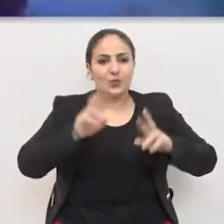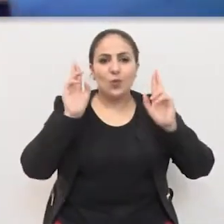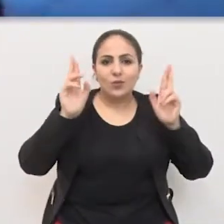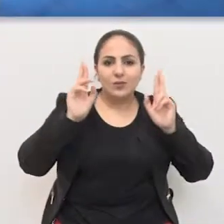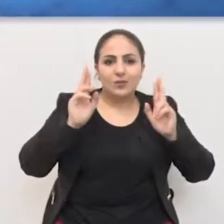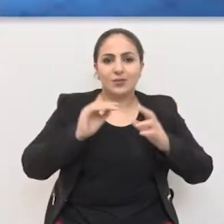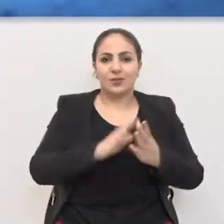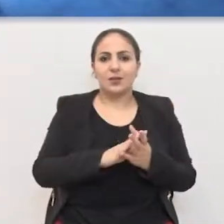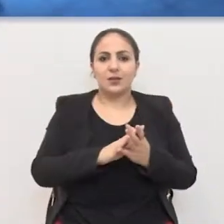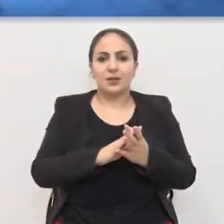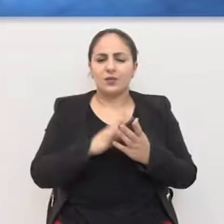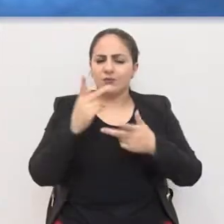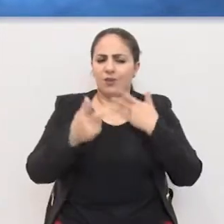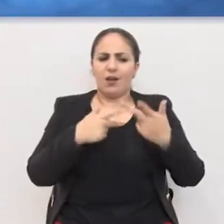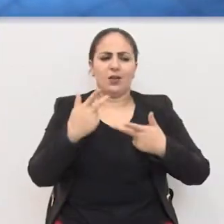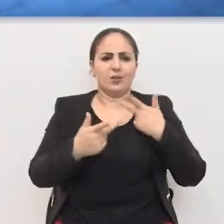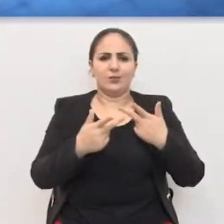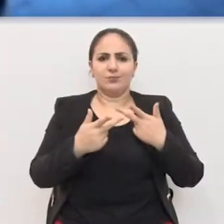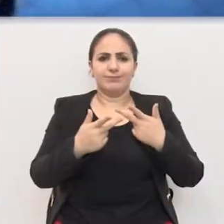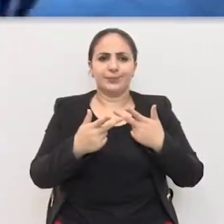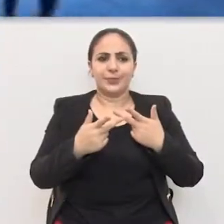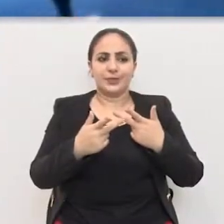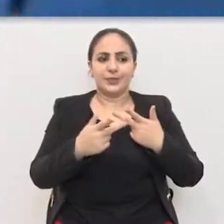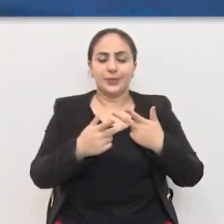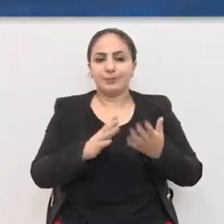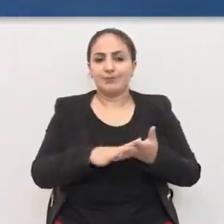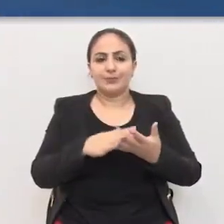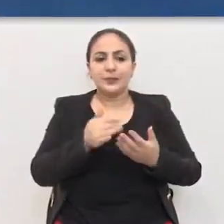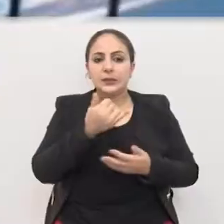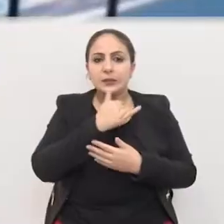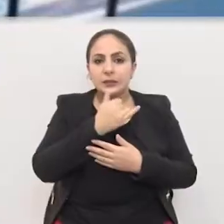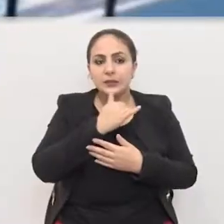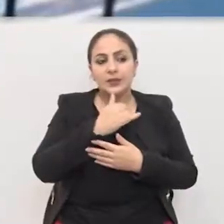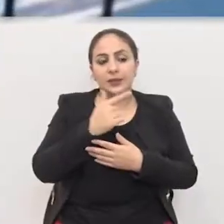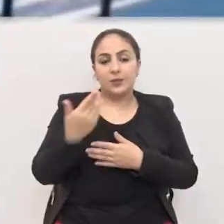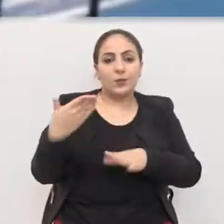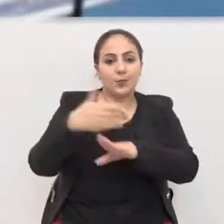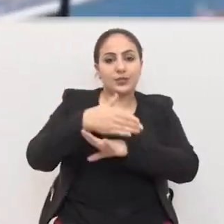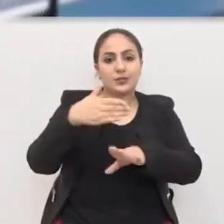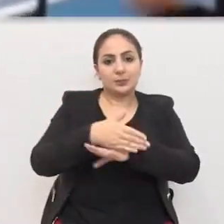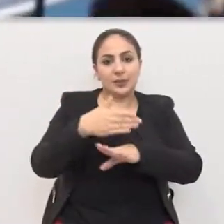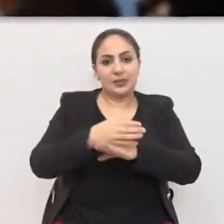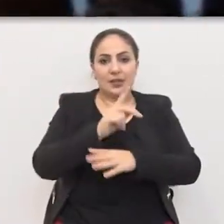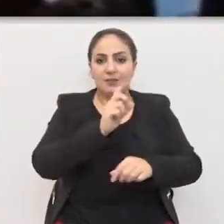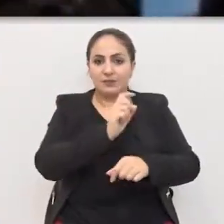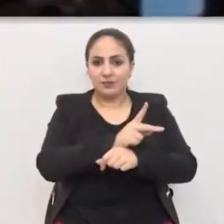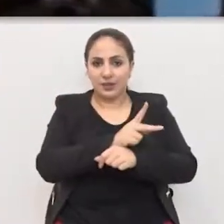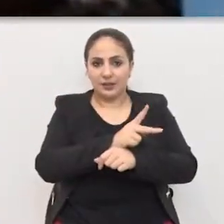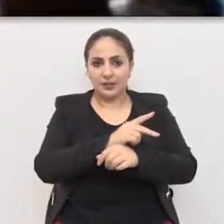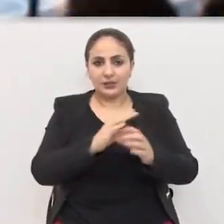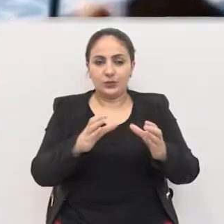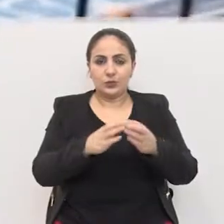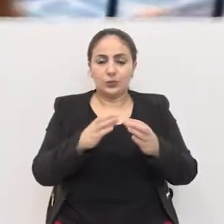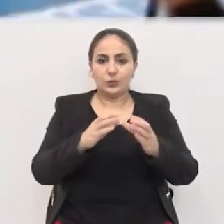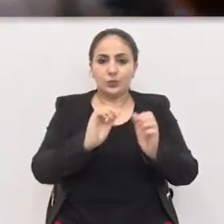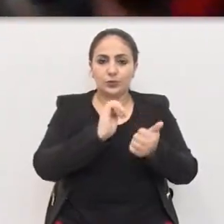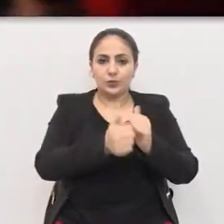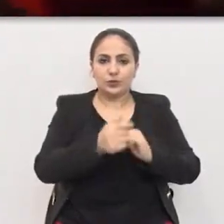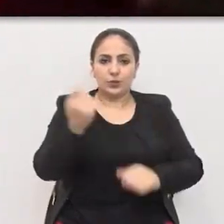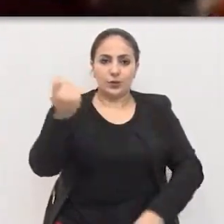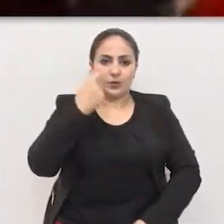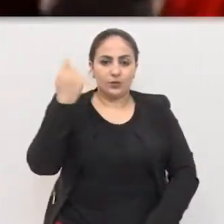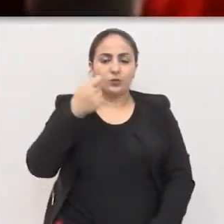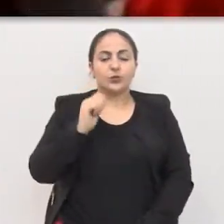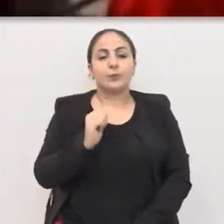do clube ainda assimilam o fato de não disputarem uma vaga para a elite do futsal gaúcho. Ao longo